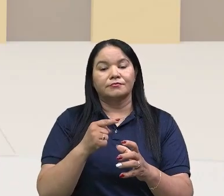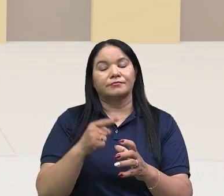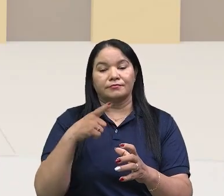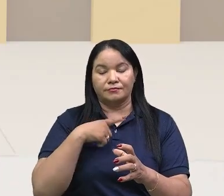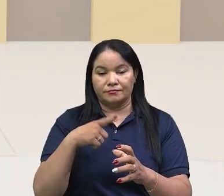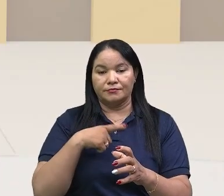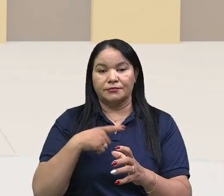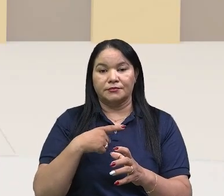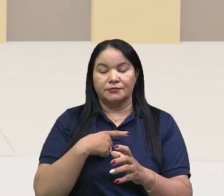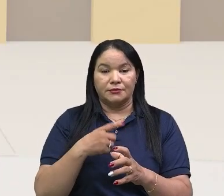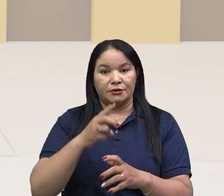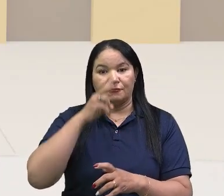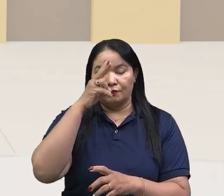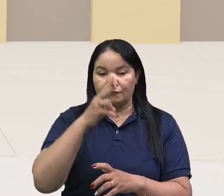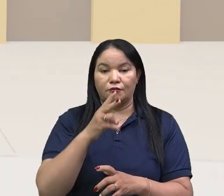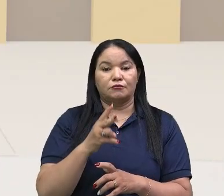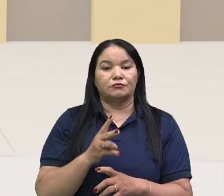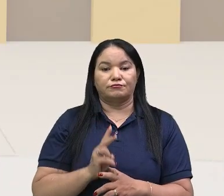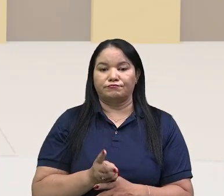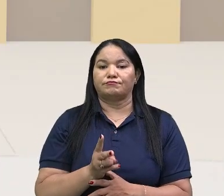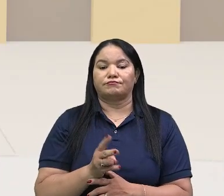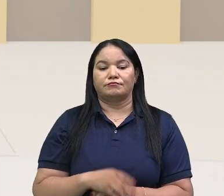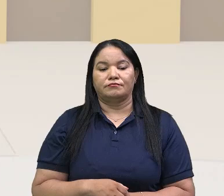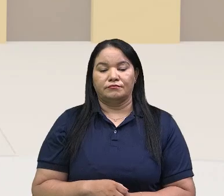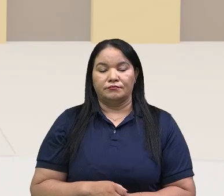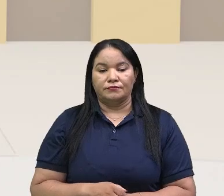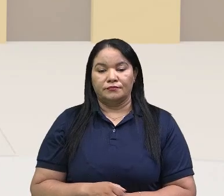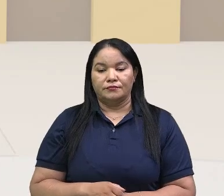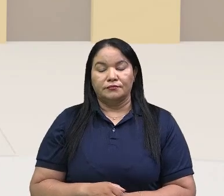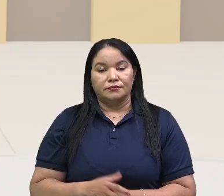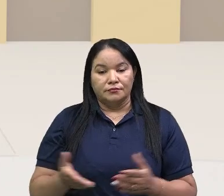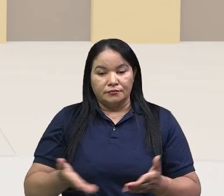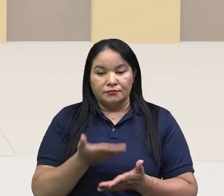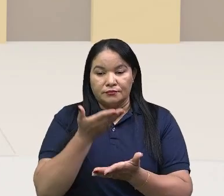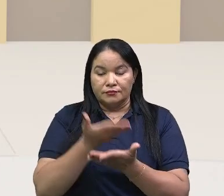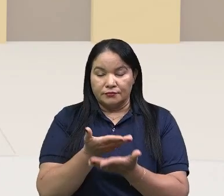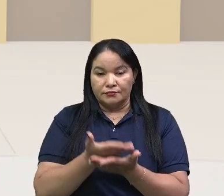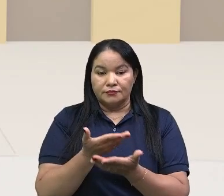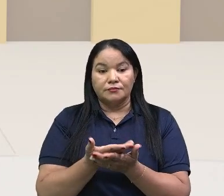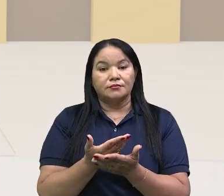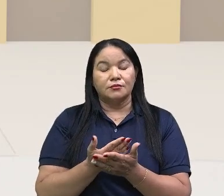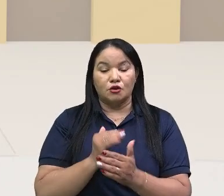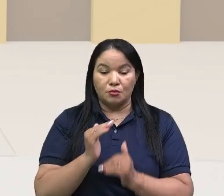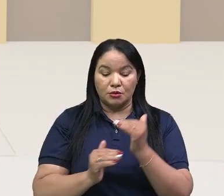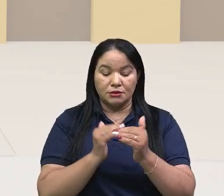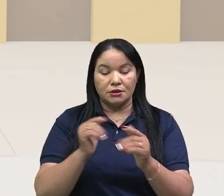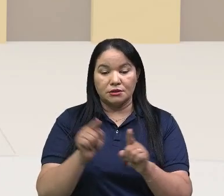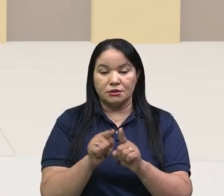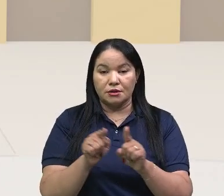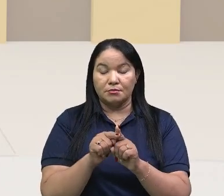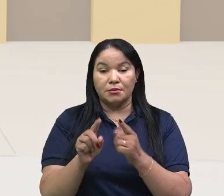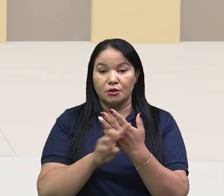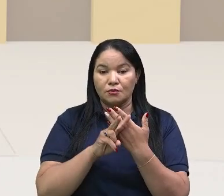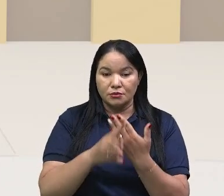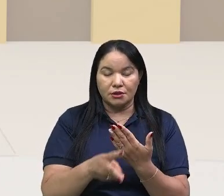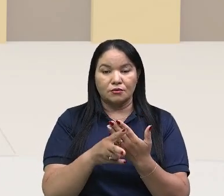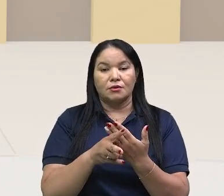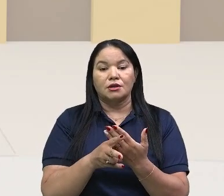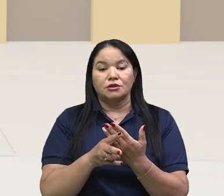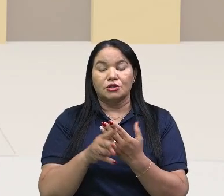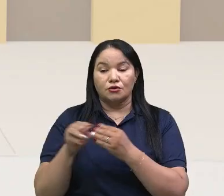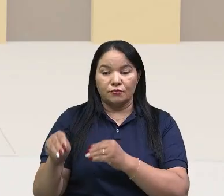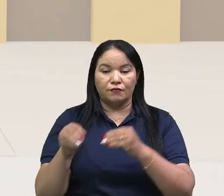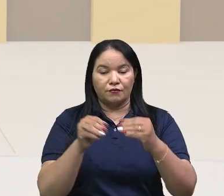mais forte, né? Então, a gente acabou estudando aí esse processo dessas consequências, né, de fluxos migratórios, tanto em